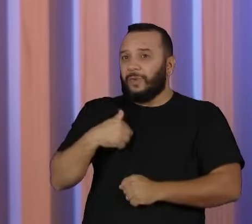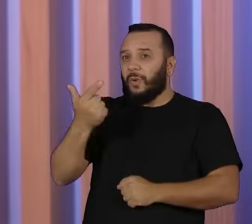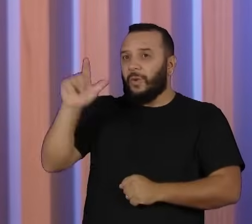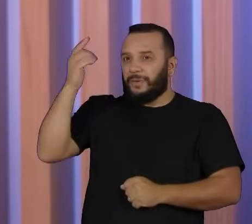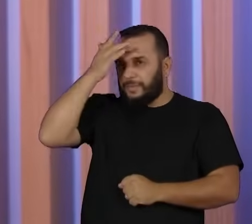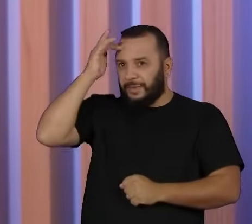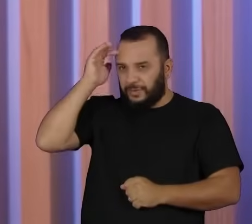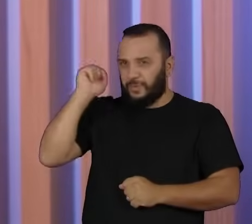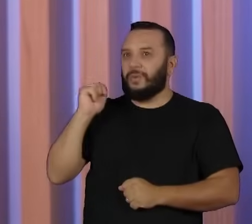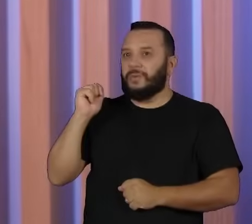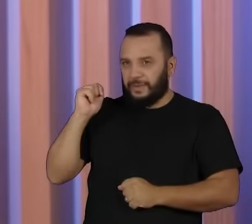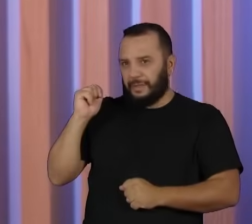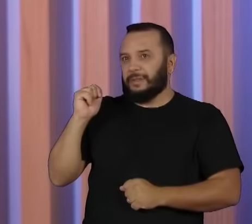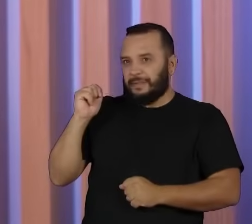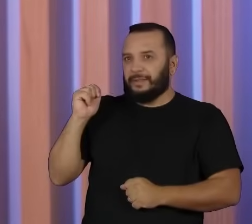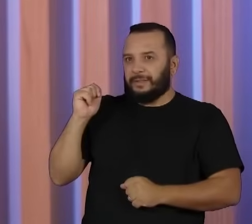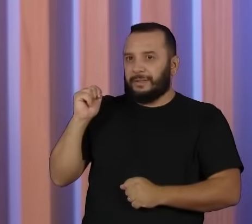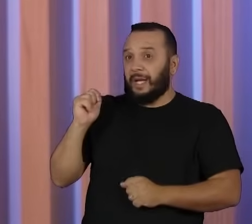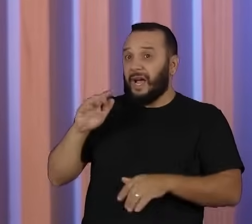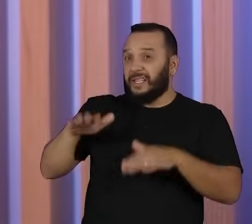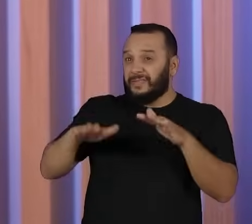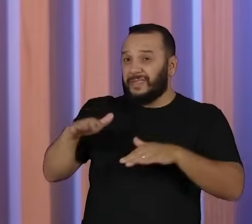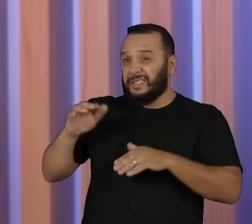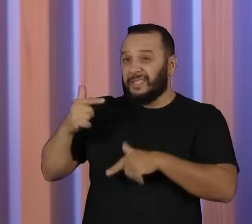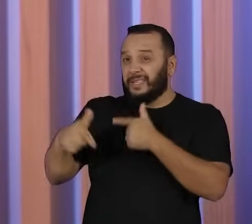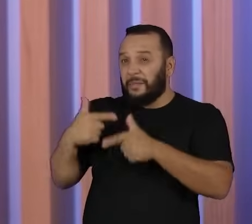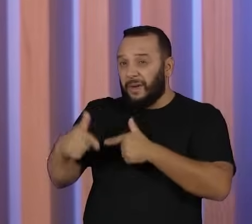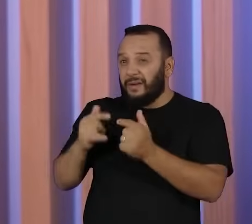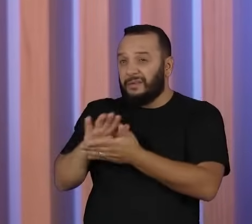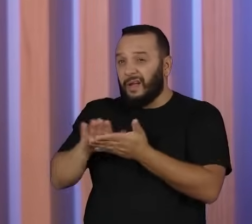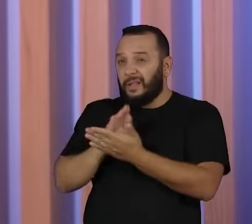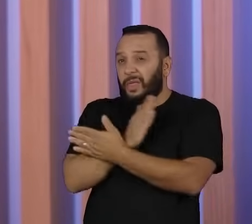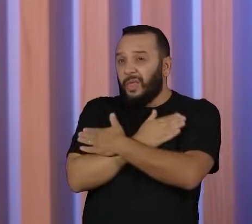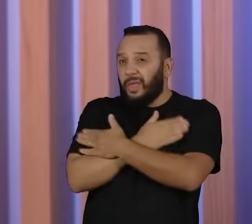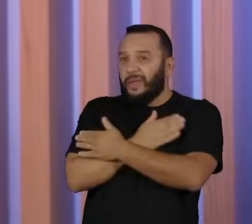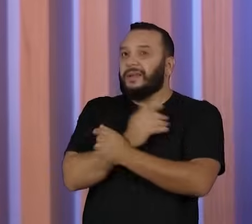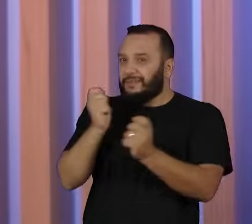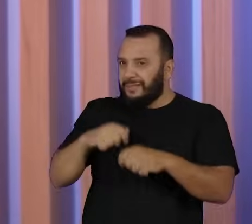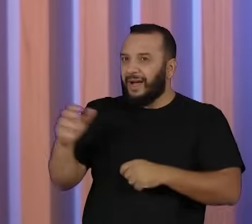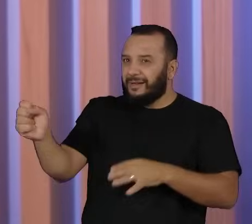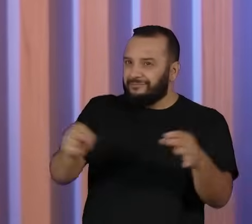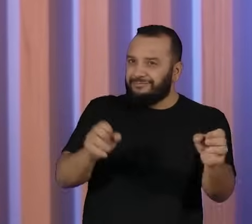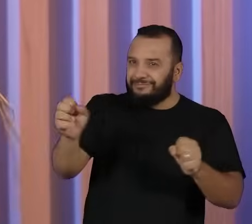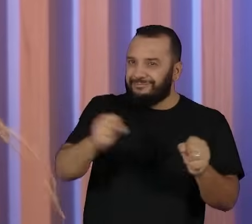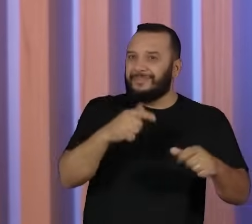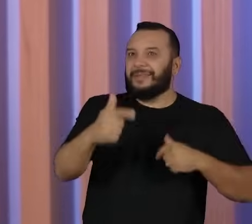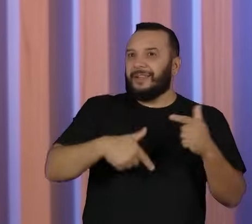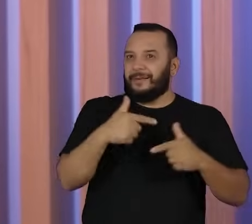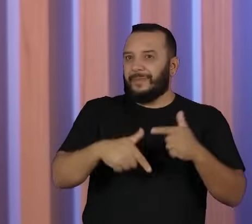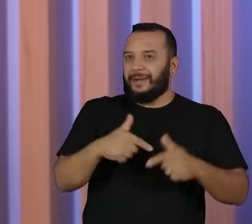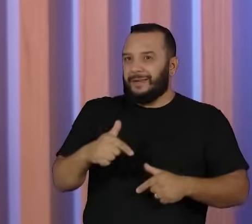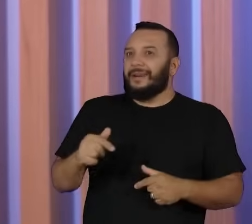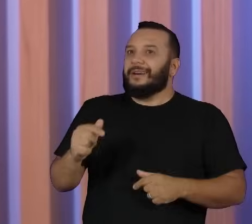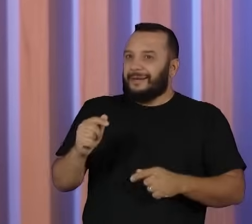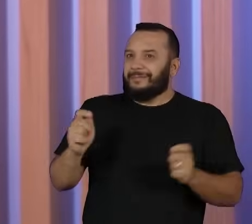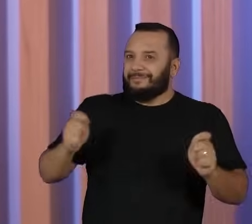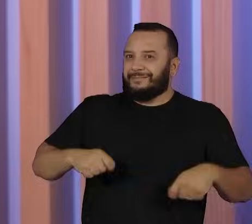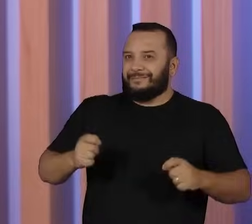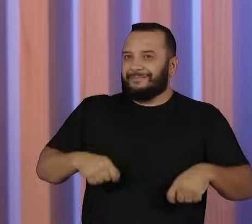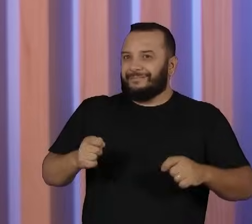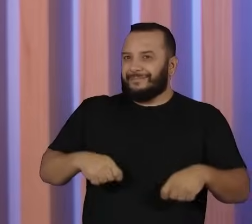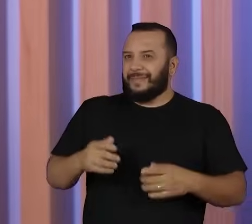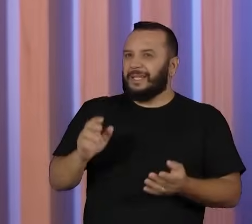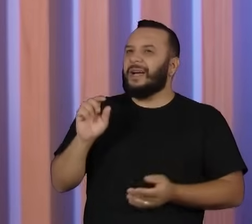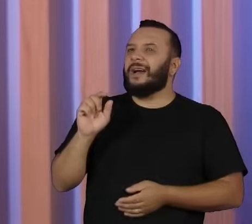sistema, não poderiam estar trabalhando, enfim, coisas diversas. E a partir do momento em que a gente emprega essas pessoas, a gente não